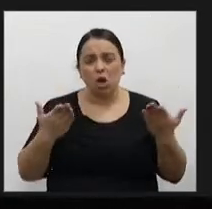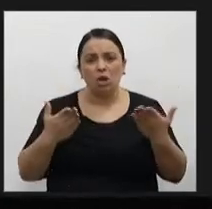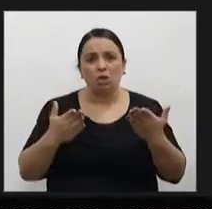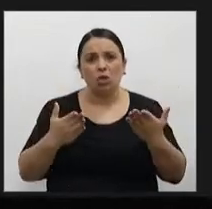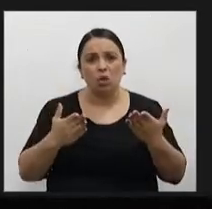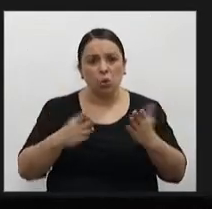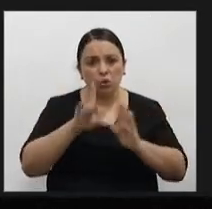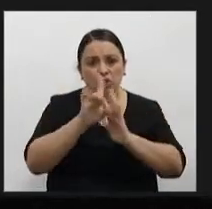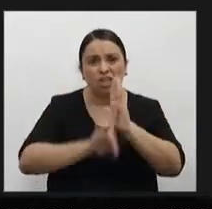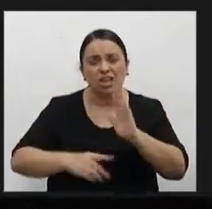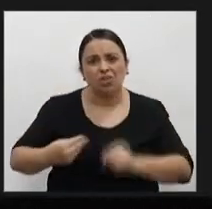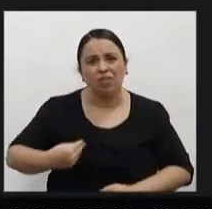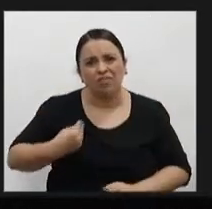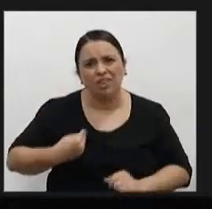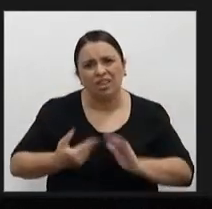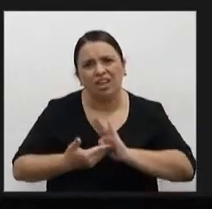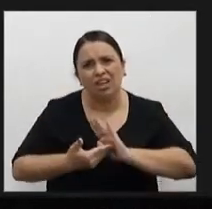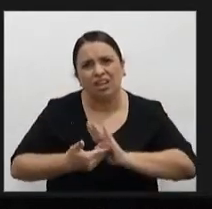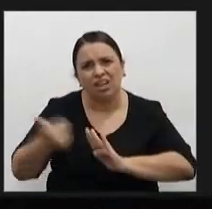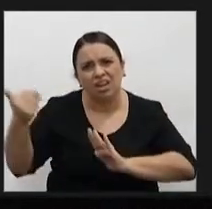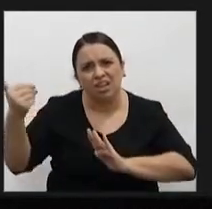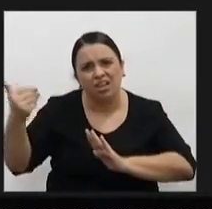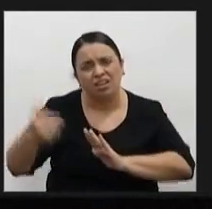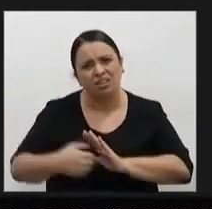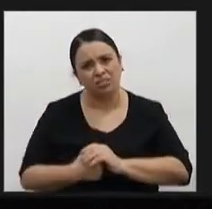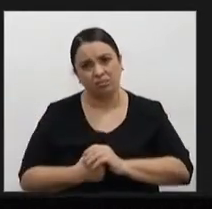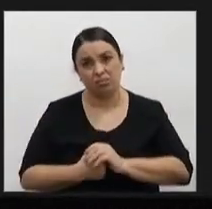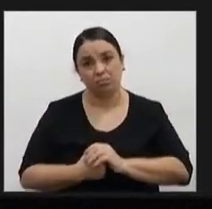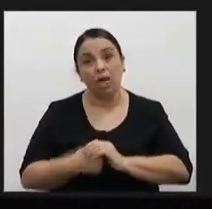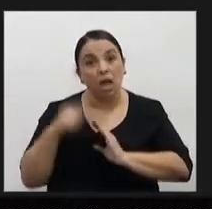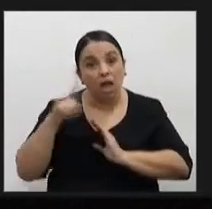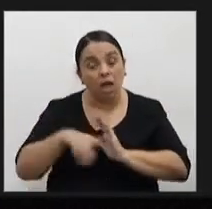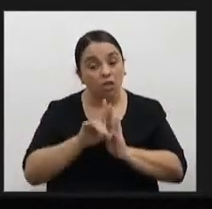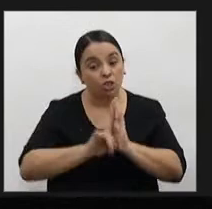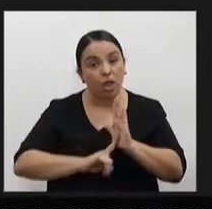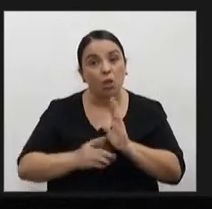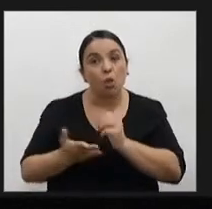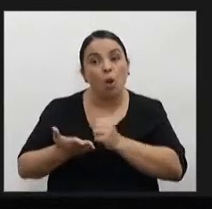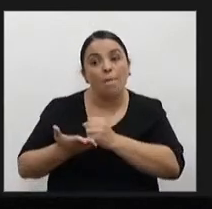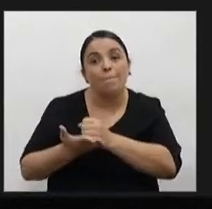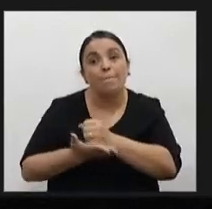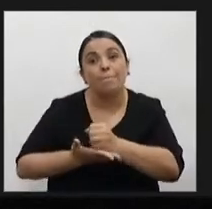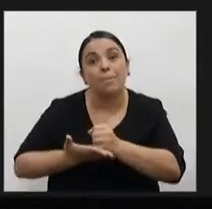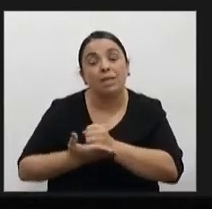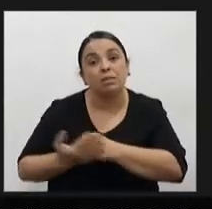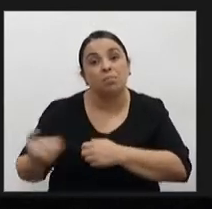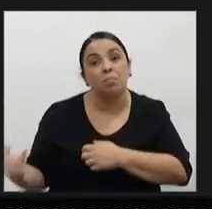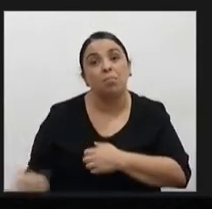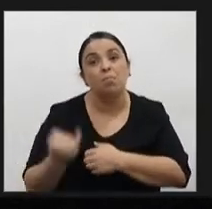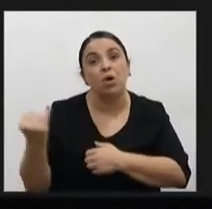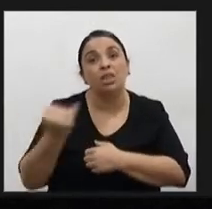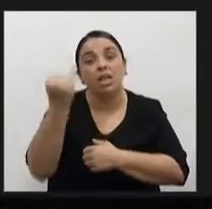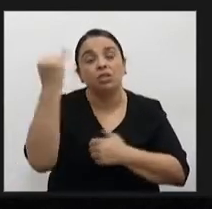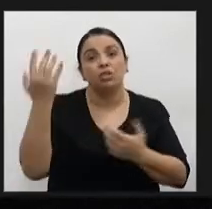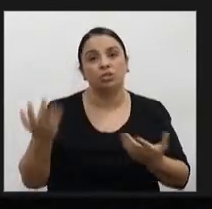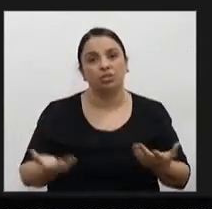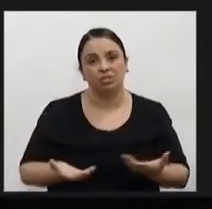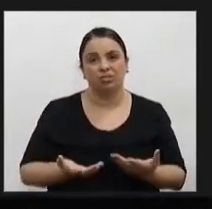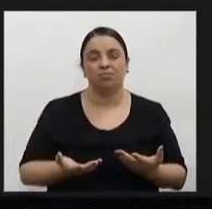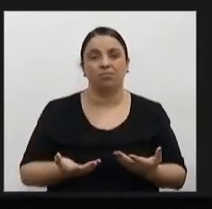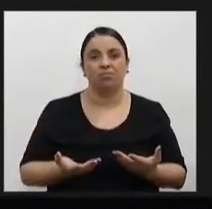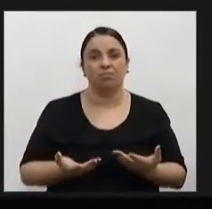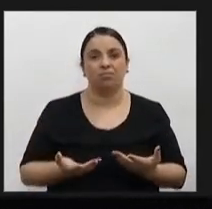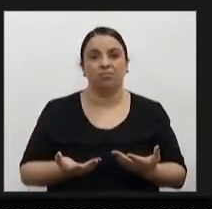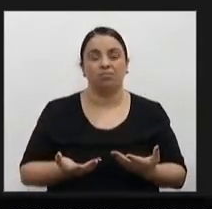É direito fundamental, gente. Uma pessoa com deficiência visual, não estou pedindo para mim não.